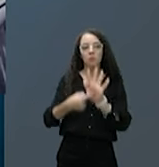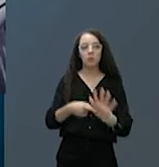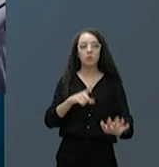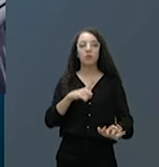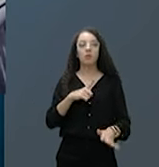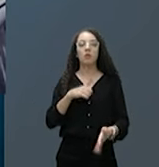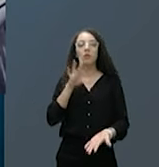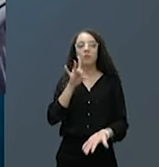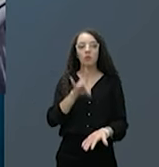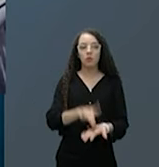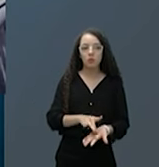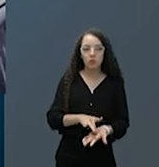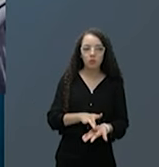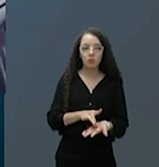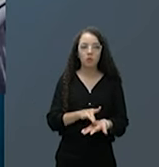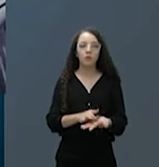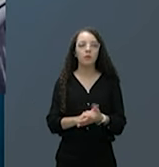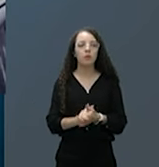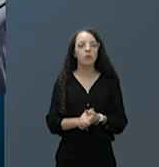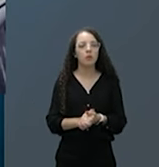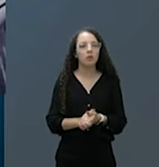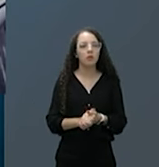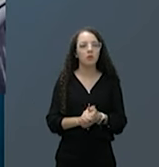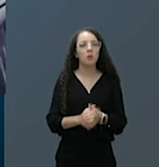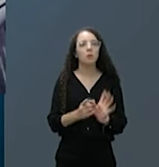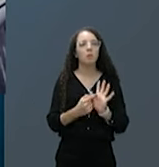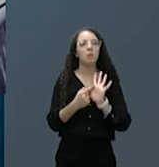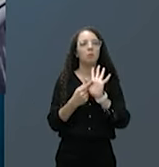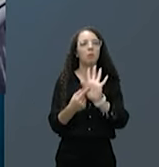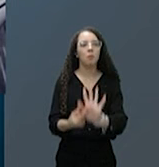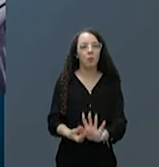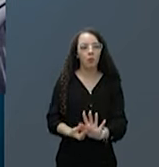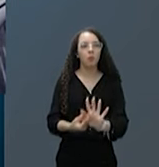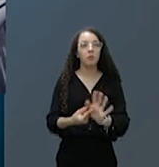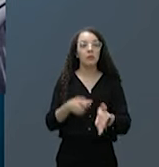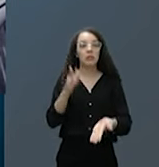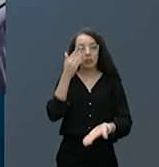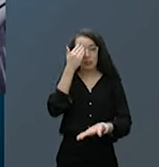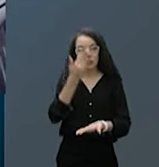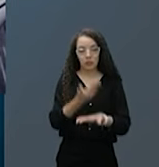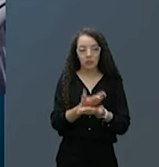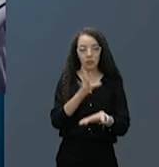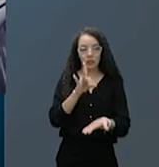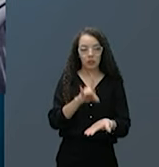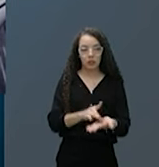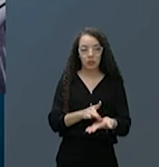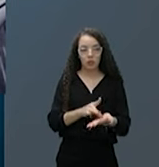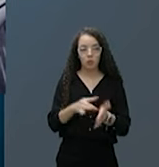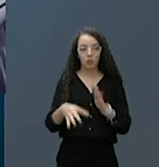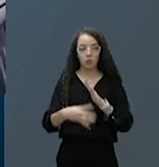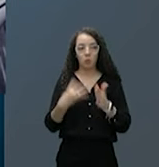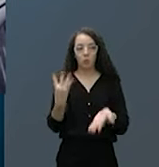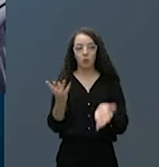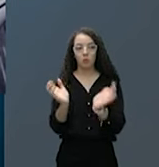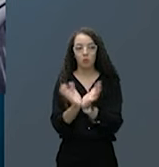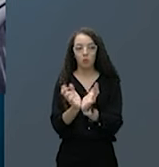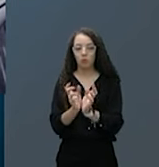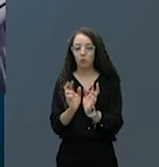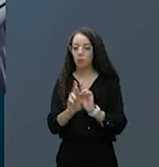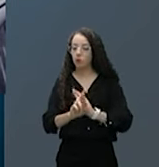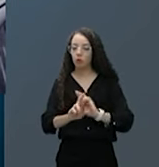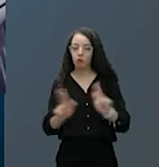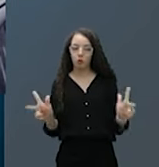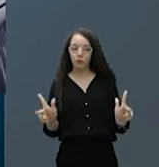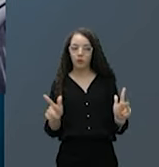divergência jurisprudencial citada. Afirma que o acordo da quarta turma divergiu do da segunda